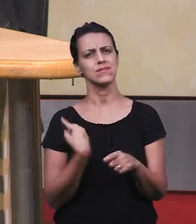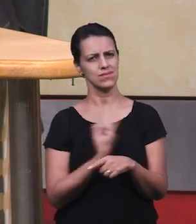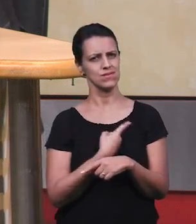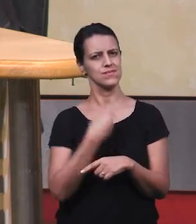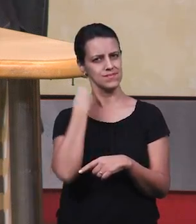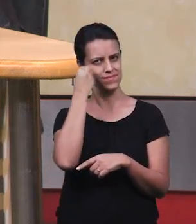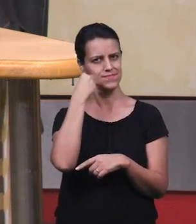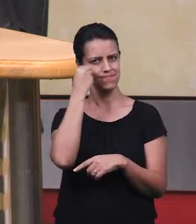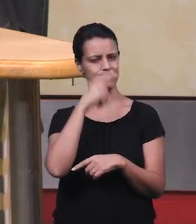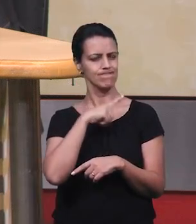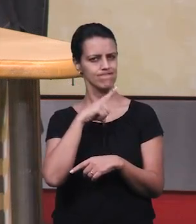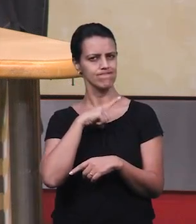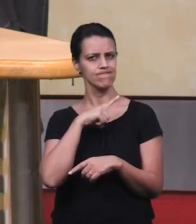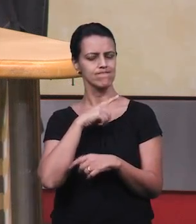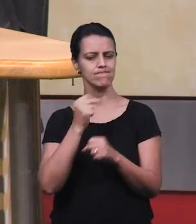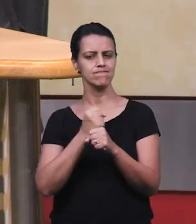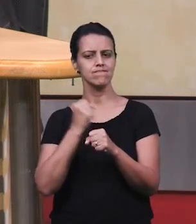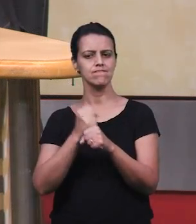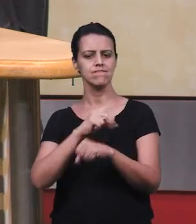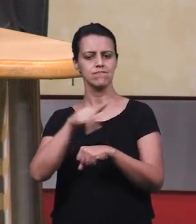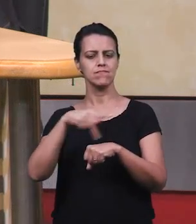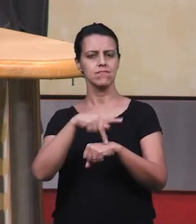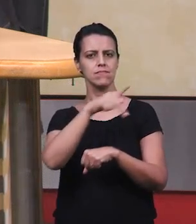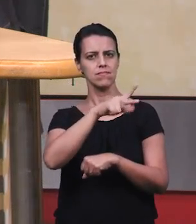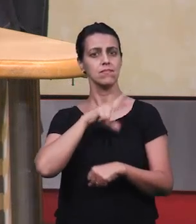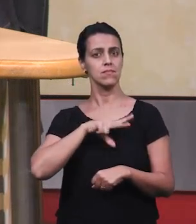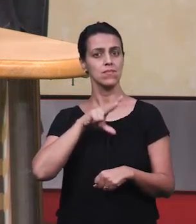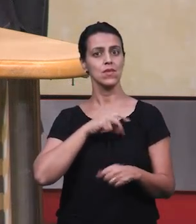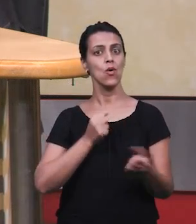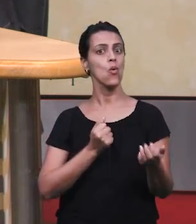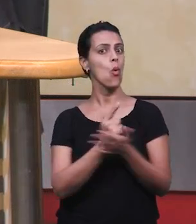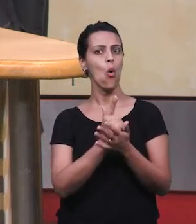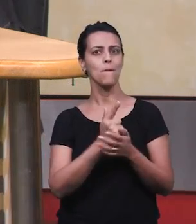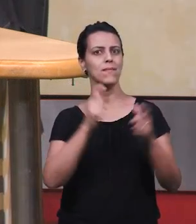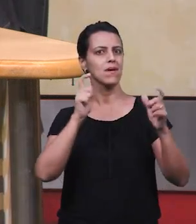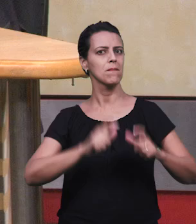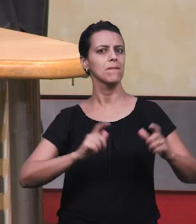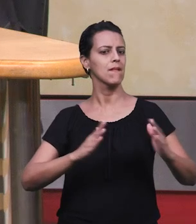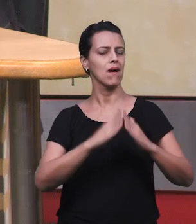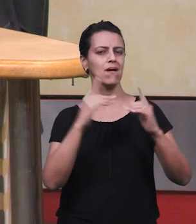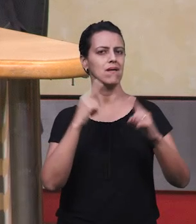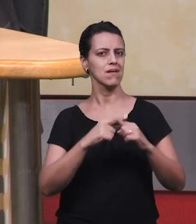nossa experiência com a obra em Portugal, é a aquisição de propriedades. Eu me lembro de